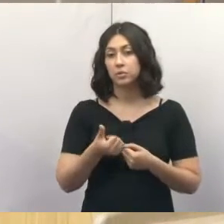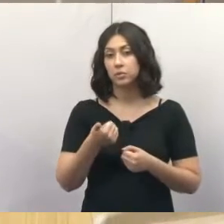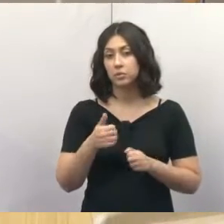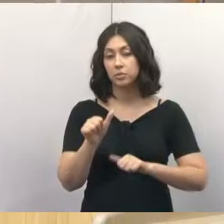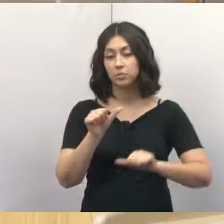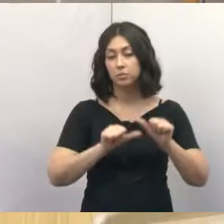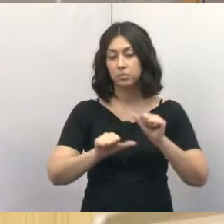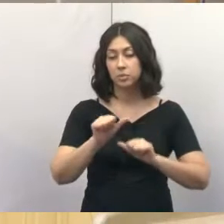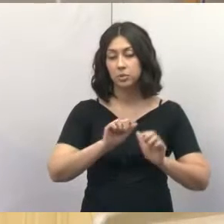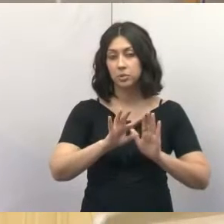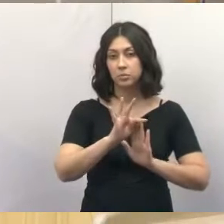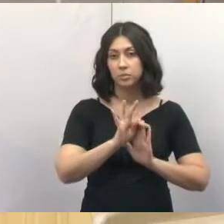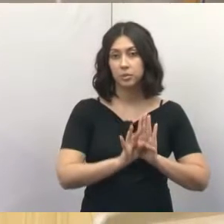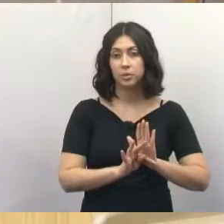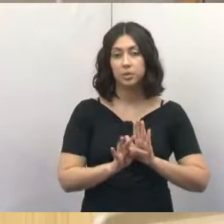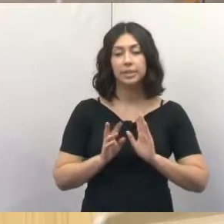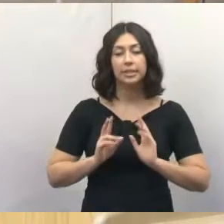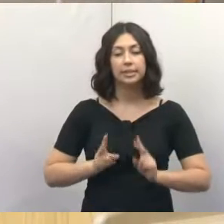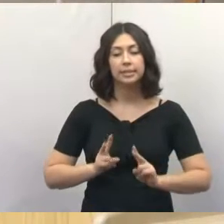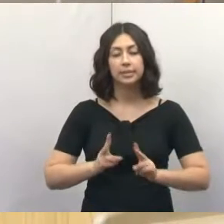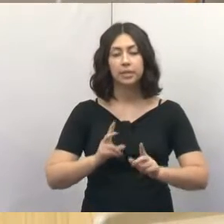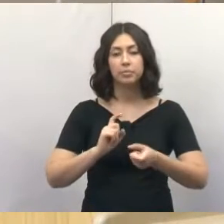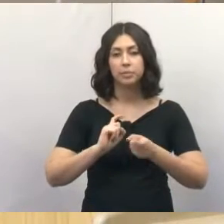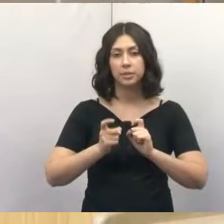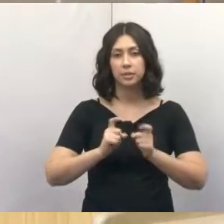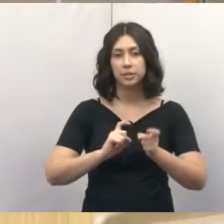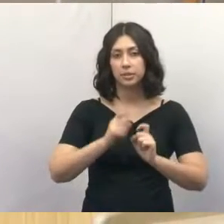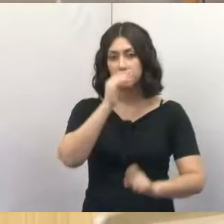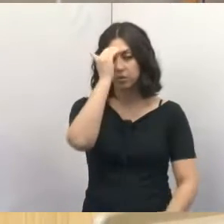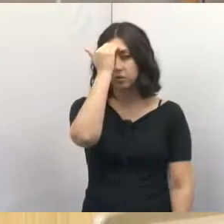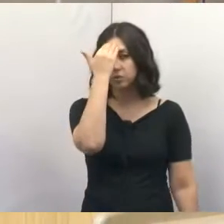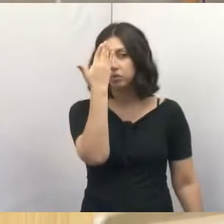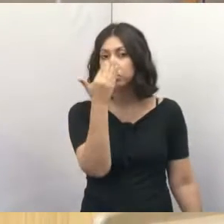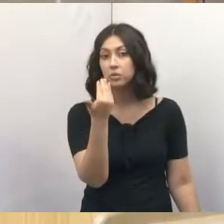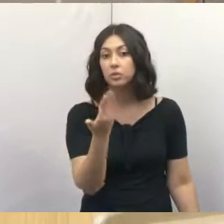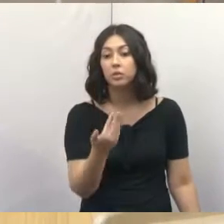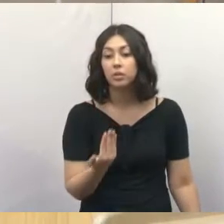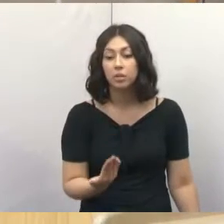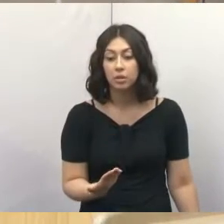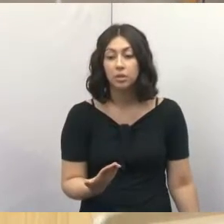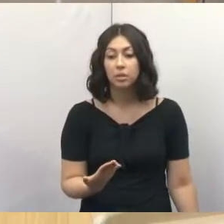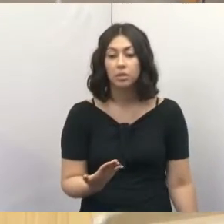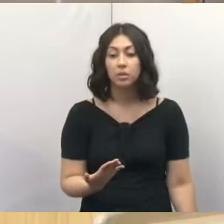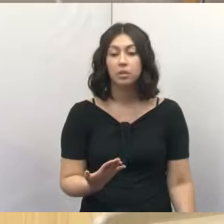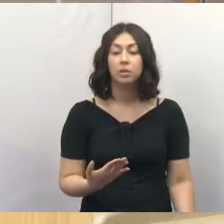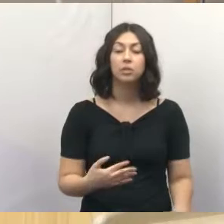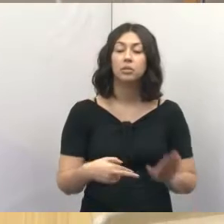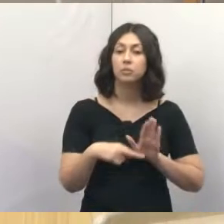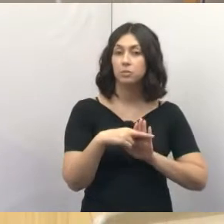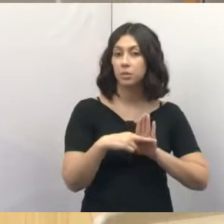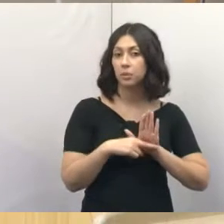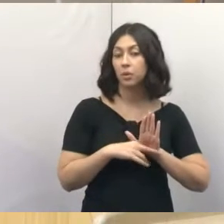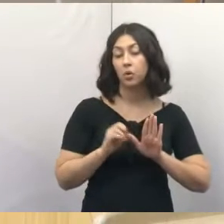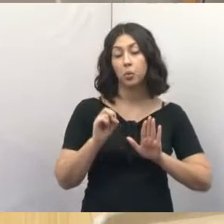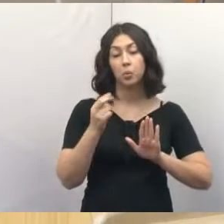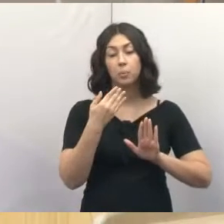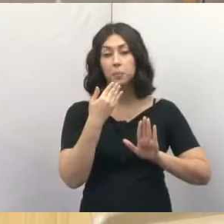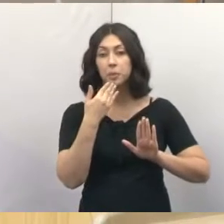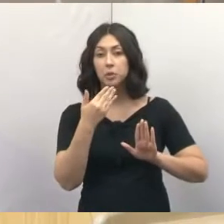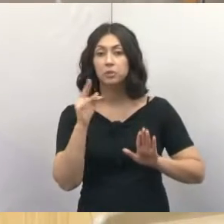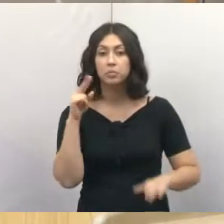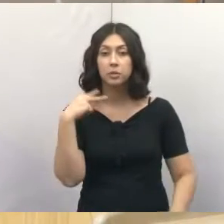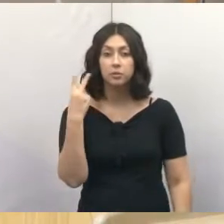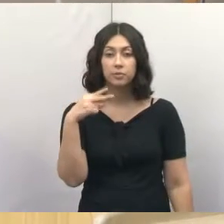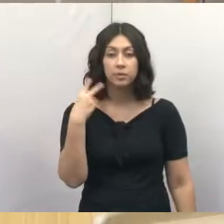redação. Parágrafo único. Todas as sessões solenes do Legislativo previstas em legislação própria, a critério da presidência ou por solicitação do